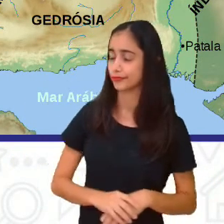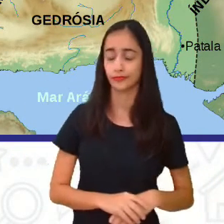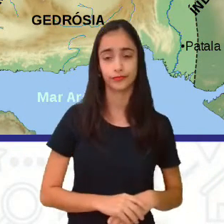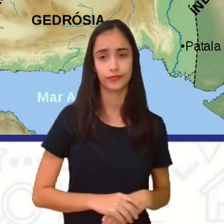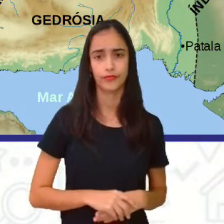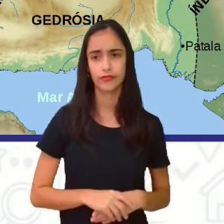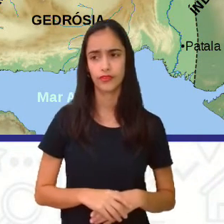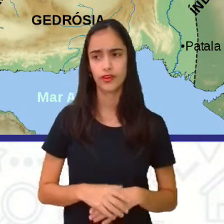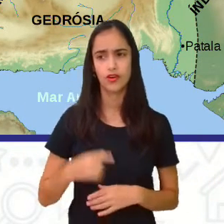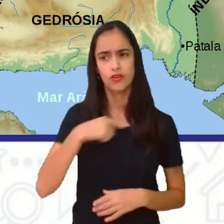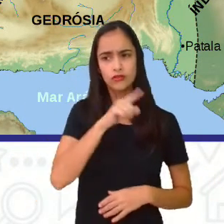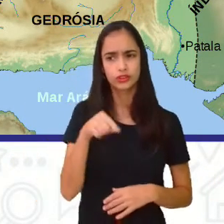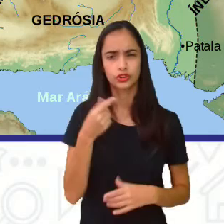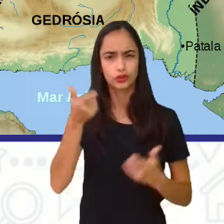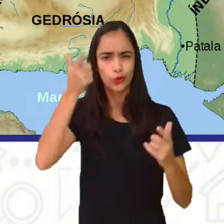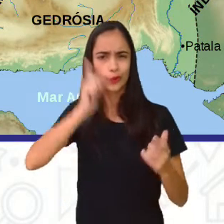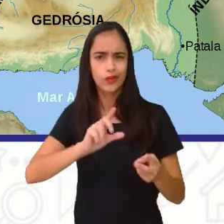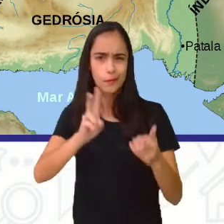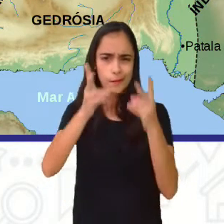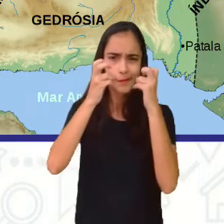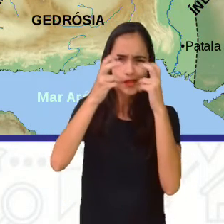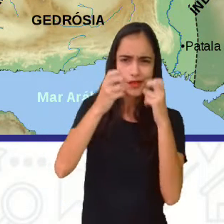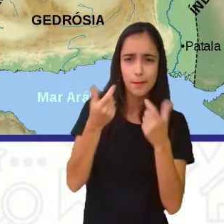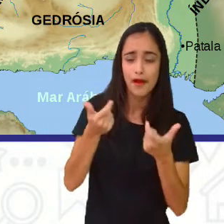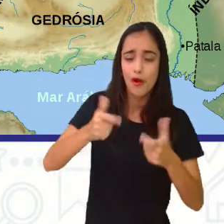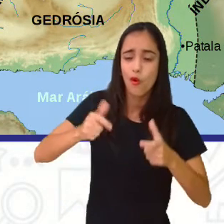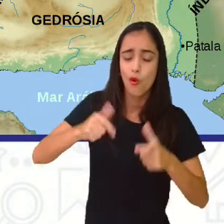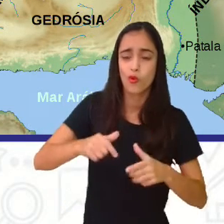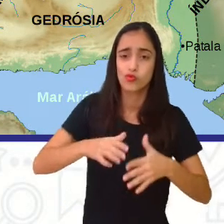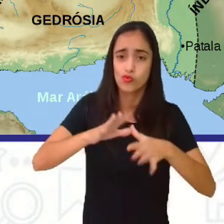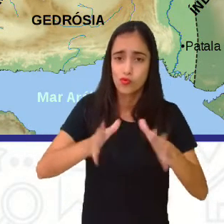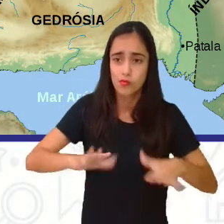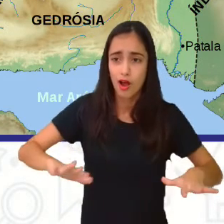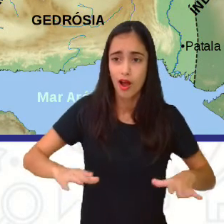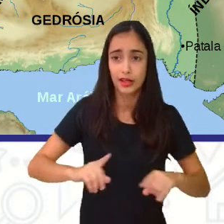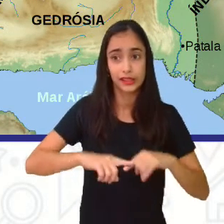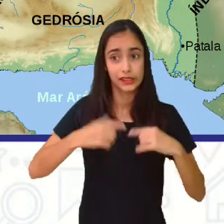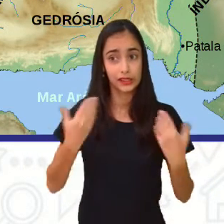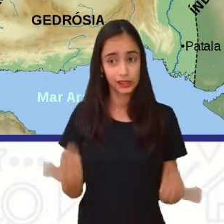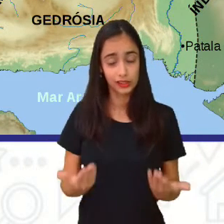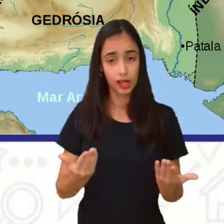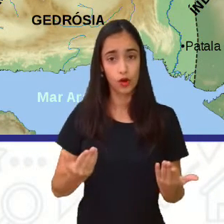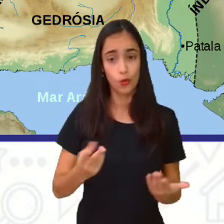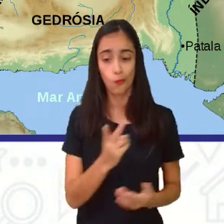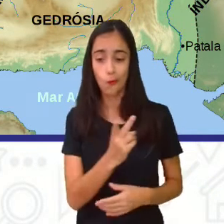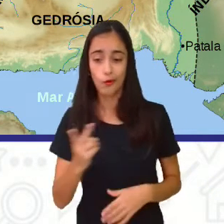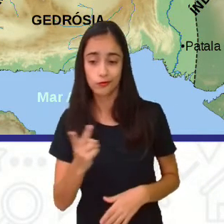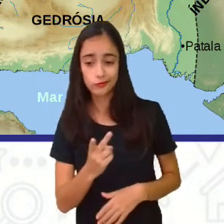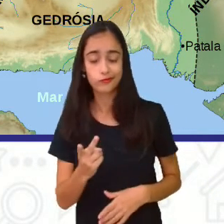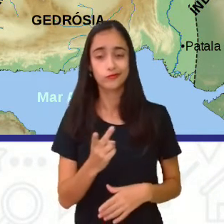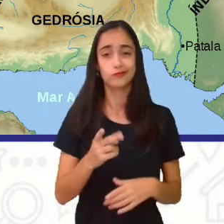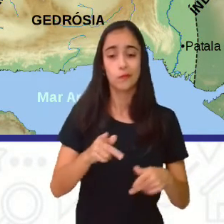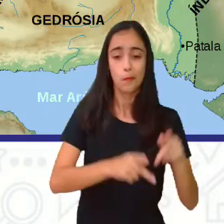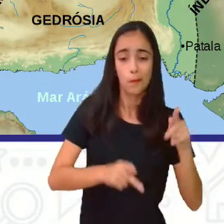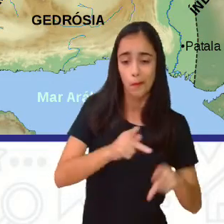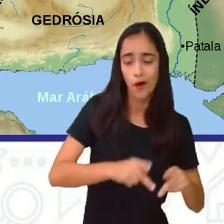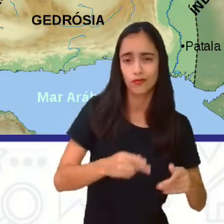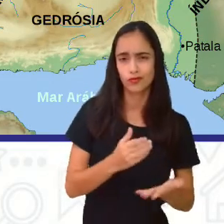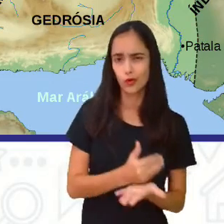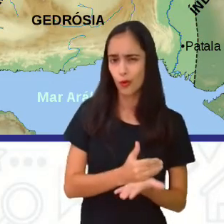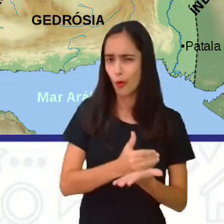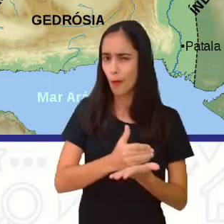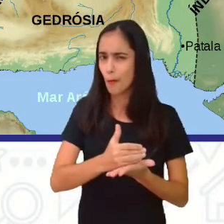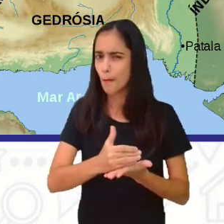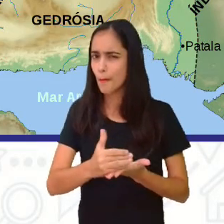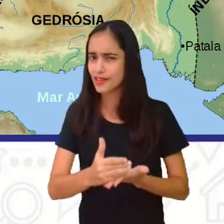vai estar mais para cá. Então os persas eles começaram a se deslocar aqui, ó, pelo Golfo Pérsico, mar Arábico. Aí quando